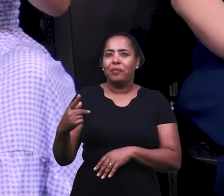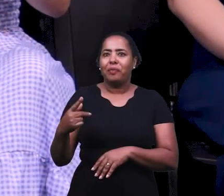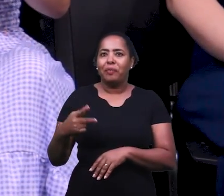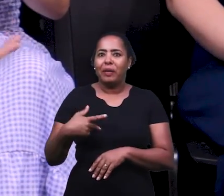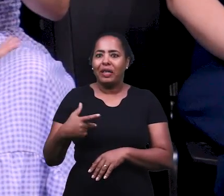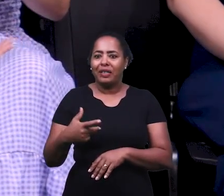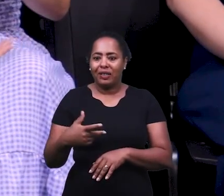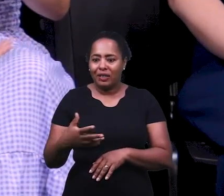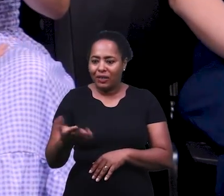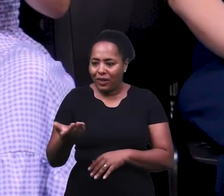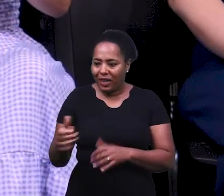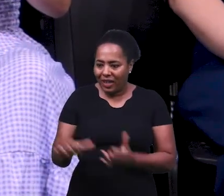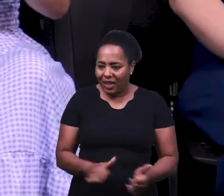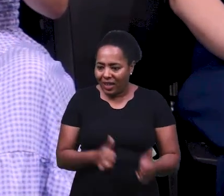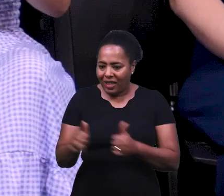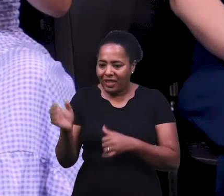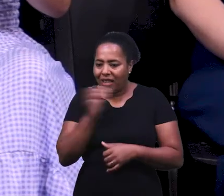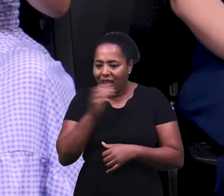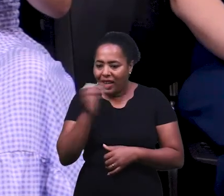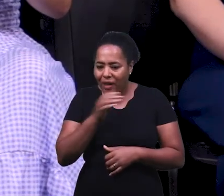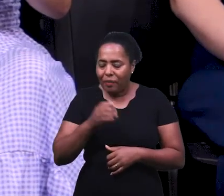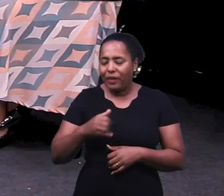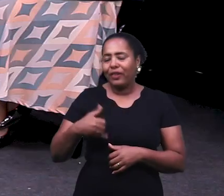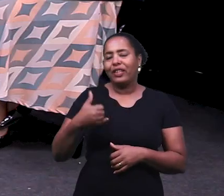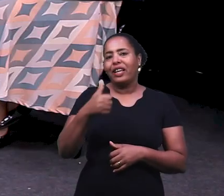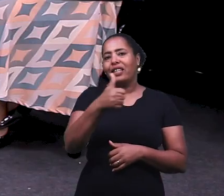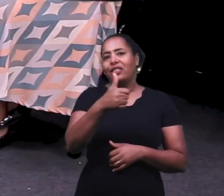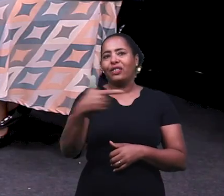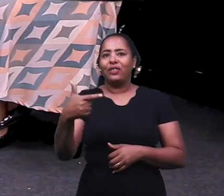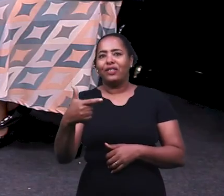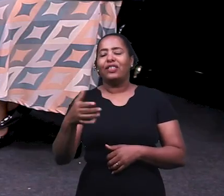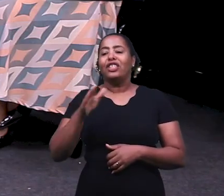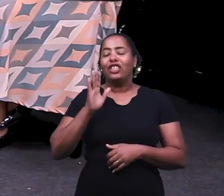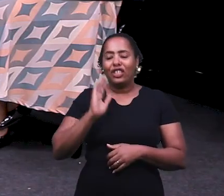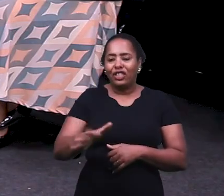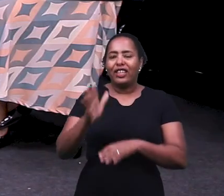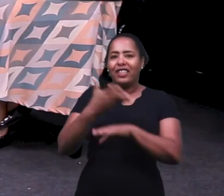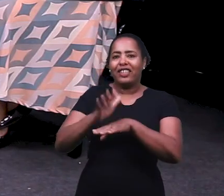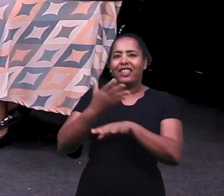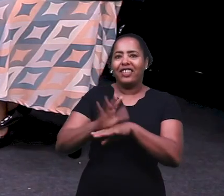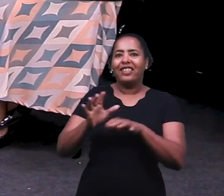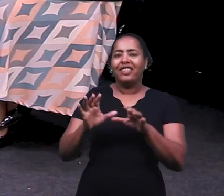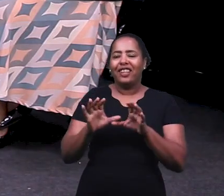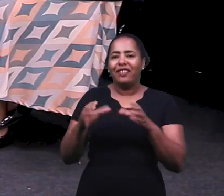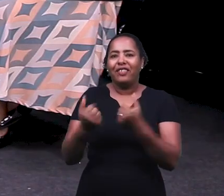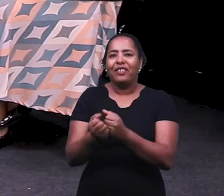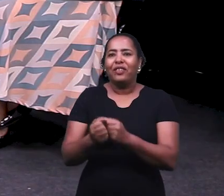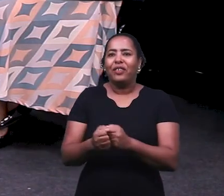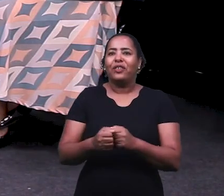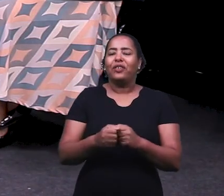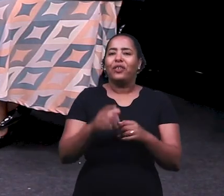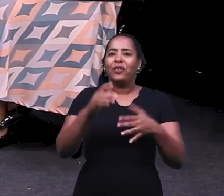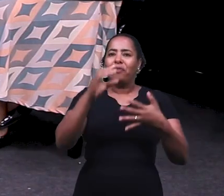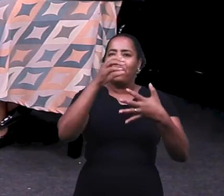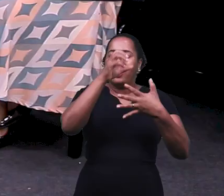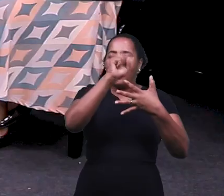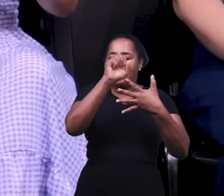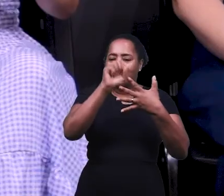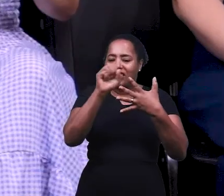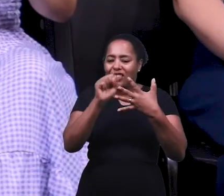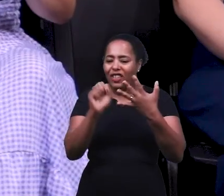louvor, ensaiando. O pastor ficava querendo me batizar logo, porque eu com 12 anos eu já ensaiava o